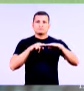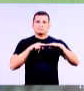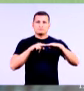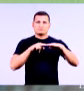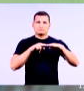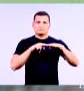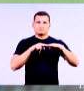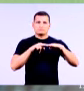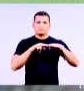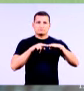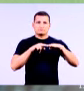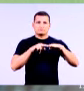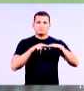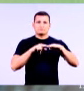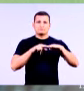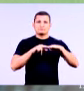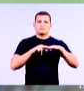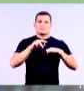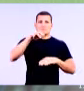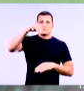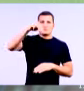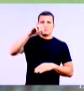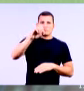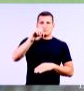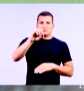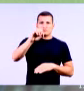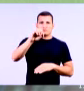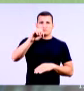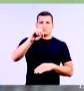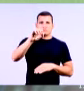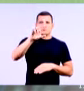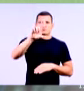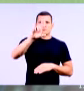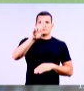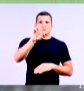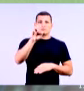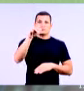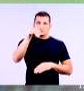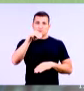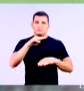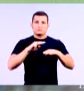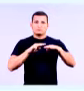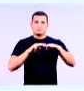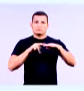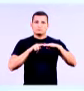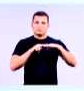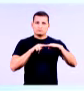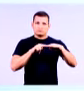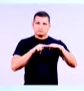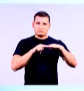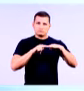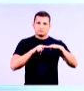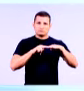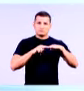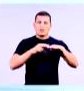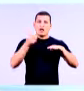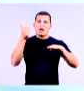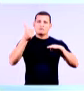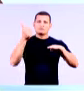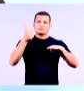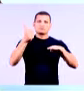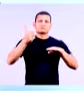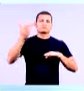linhas telefônicas ou privadas. Então, os modems foram os primeiros equipamentos a serem